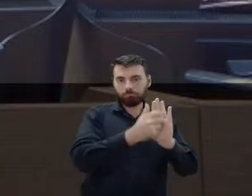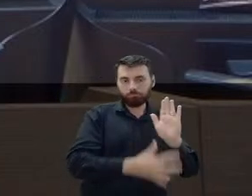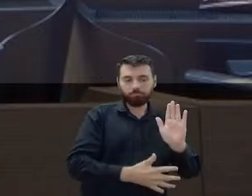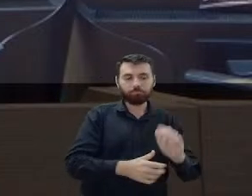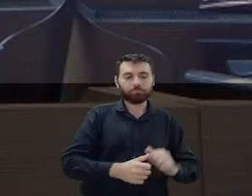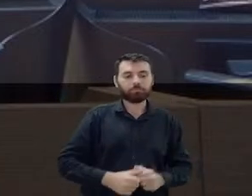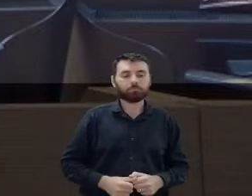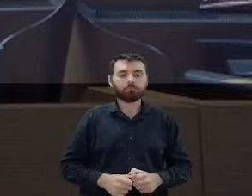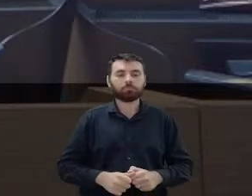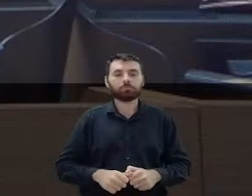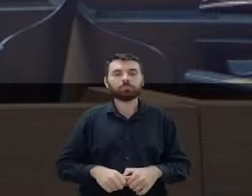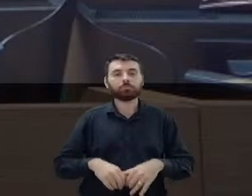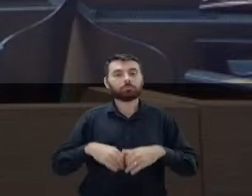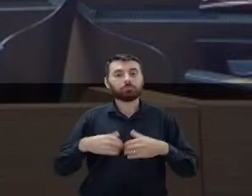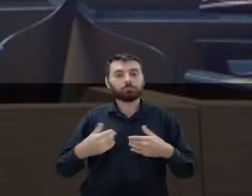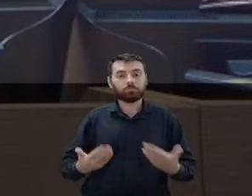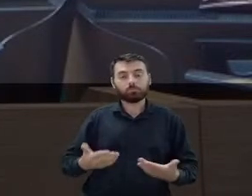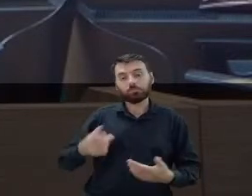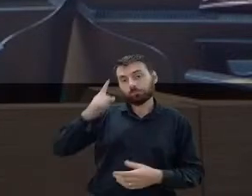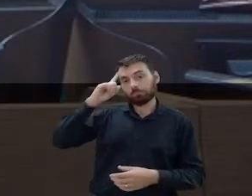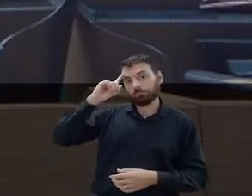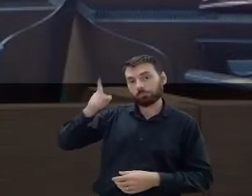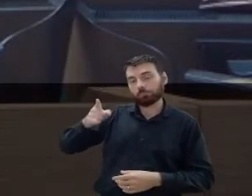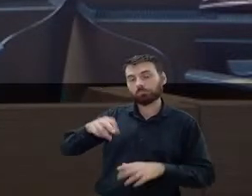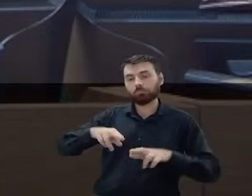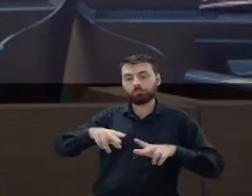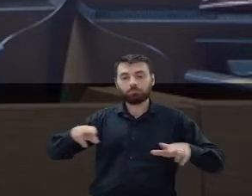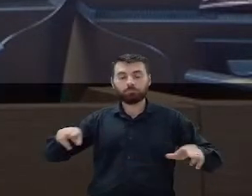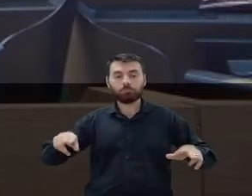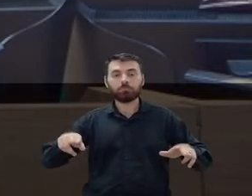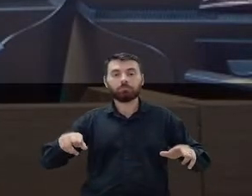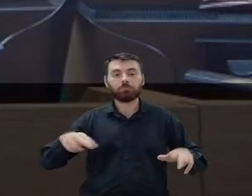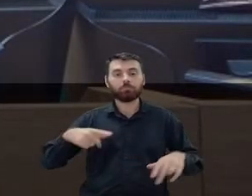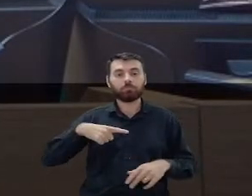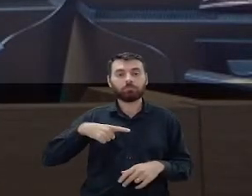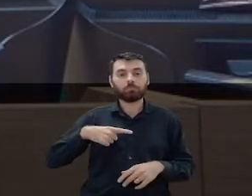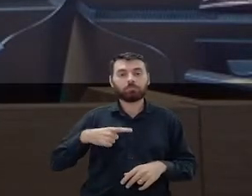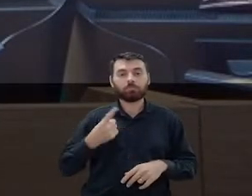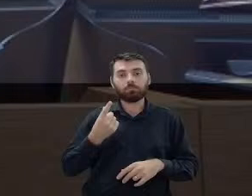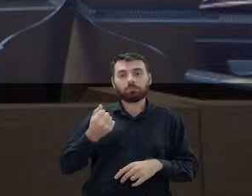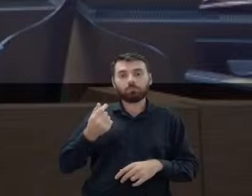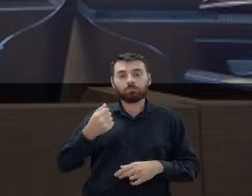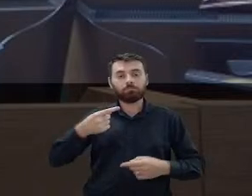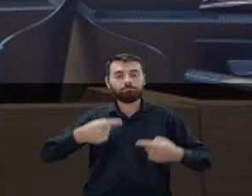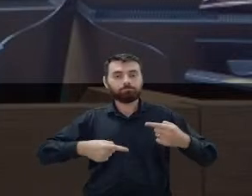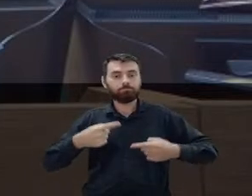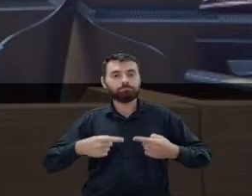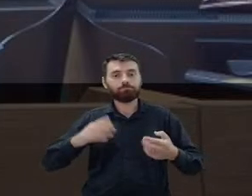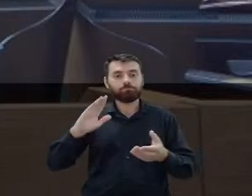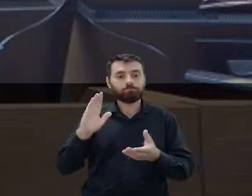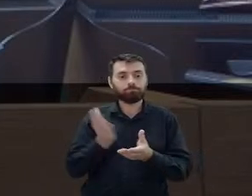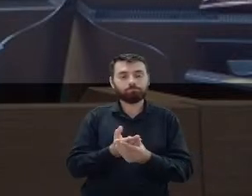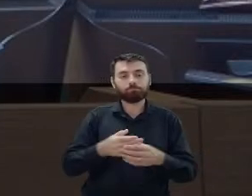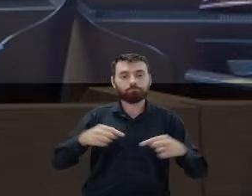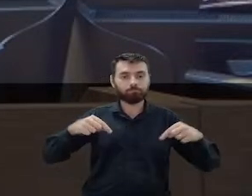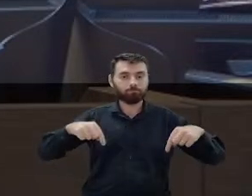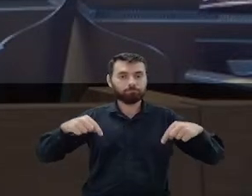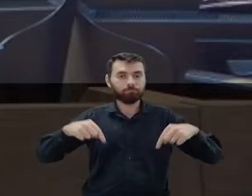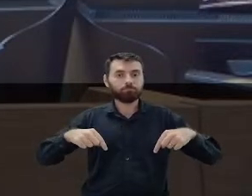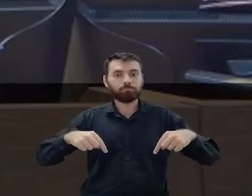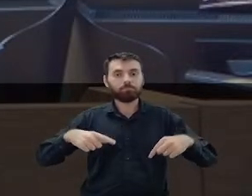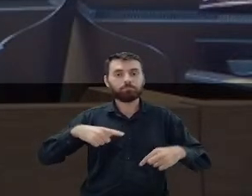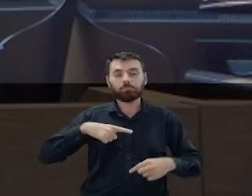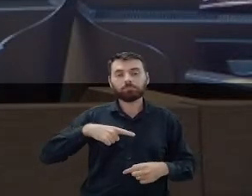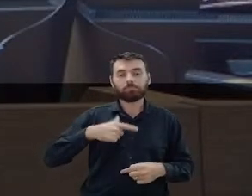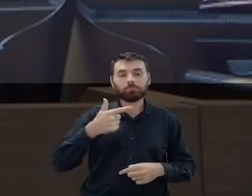apesar do deferimento de reflexos que poderão atingir verba discutida no processo citado, aquele processo